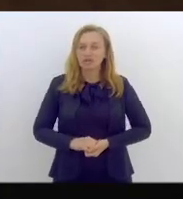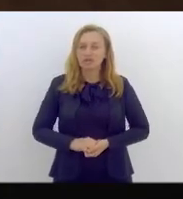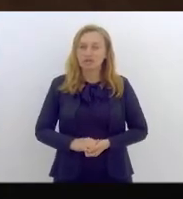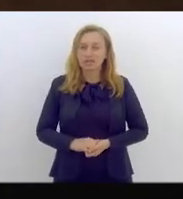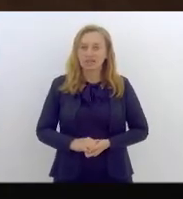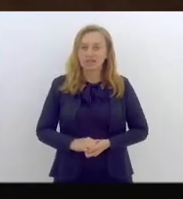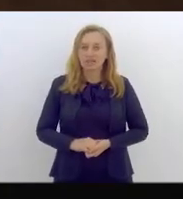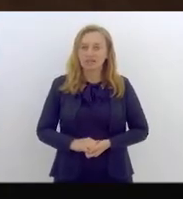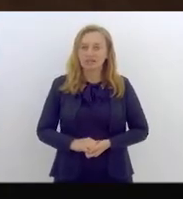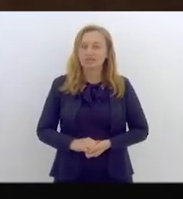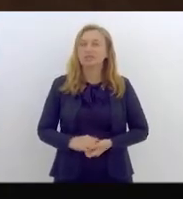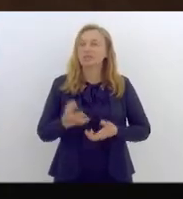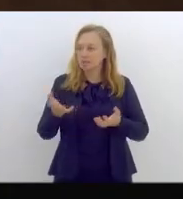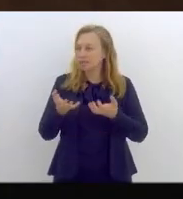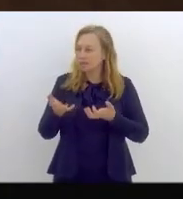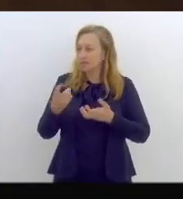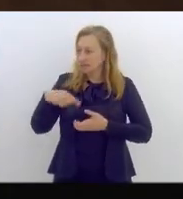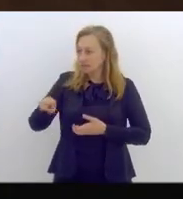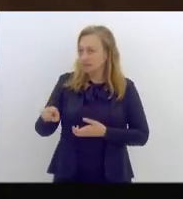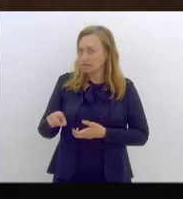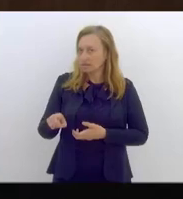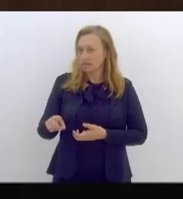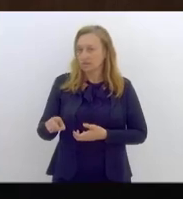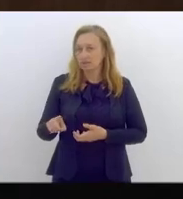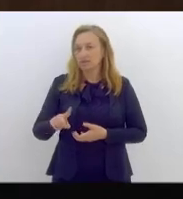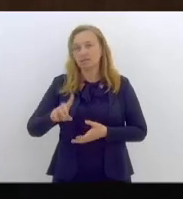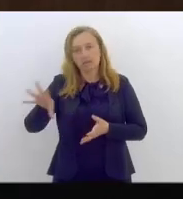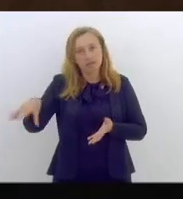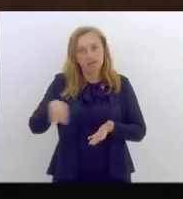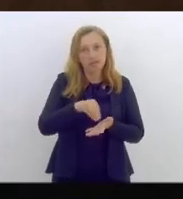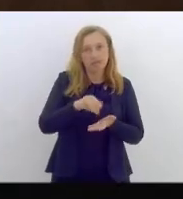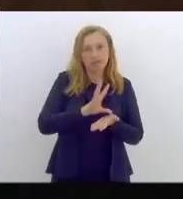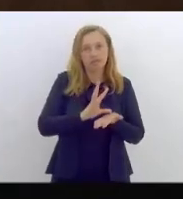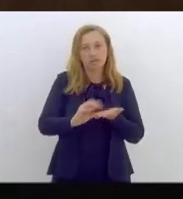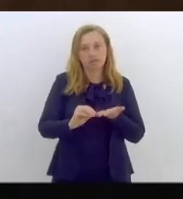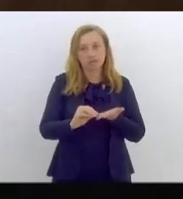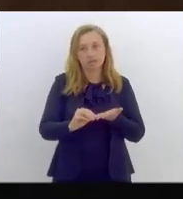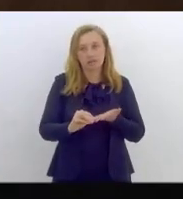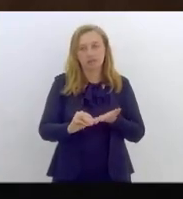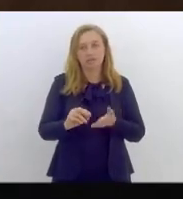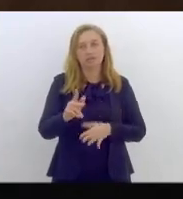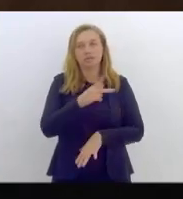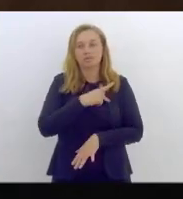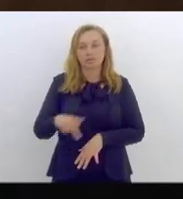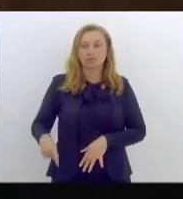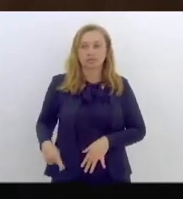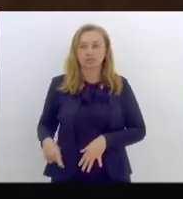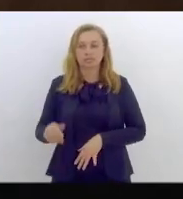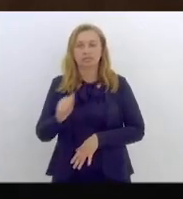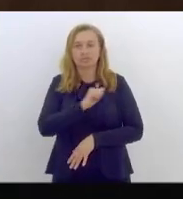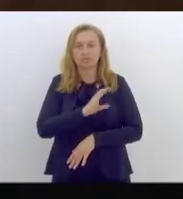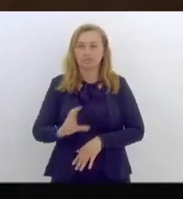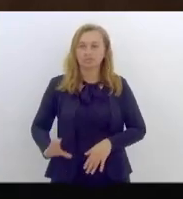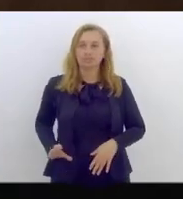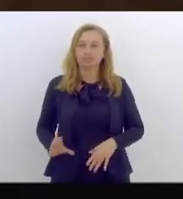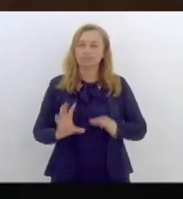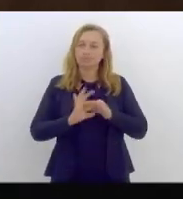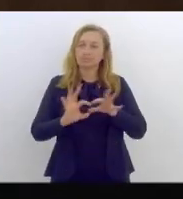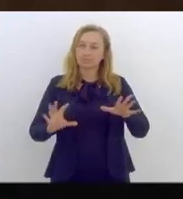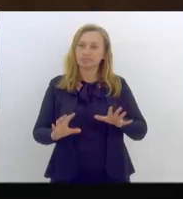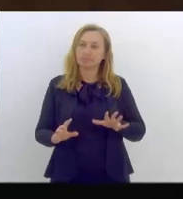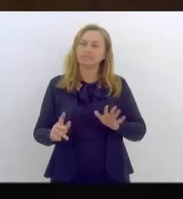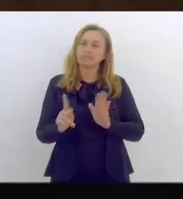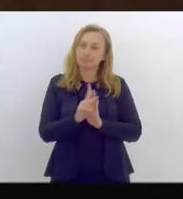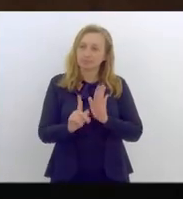protocolo e seus projetos que senão eles não estarão na pauta da sessão que o presidente André fará para apresentar para deliberar sobre